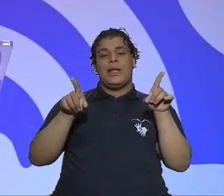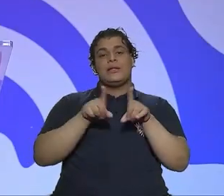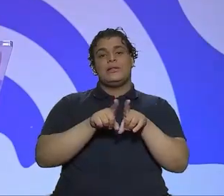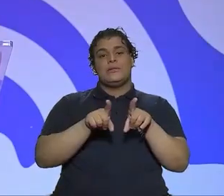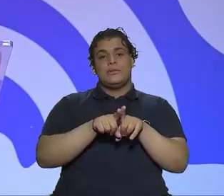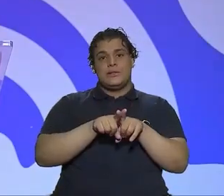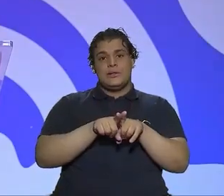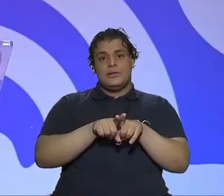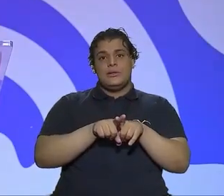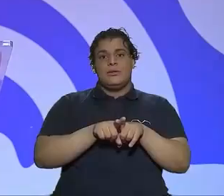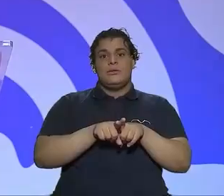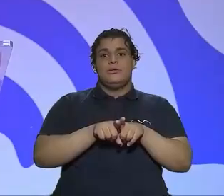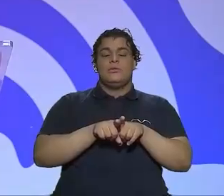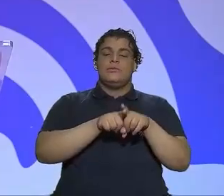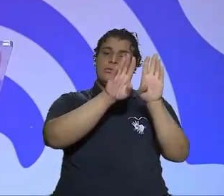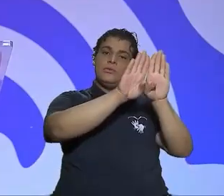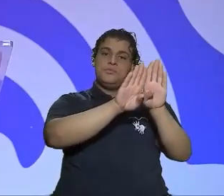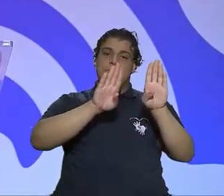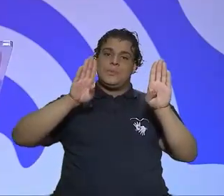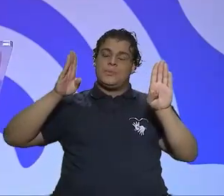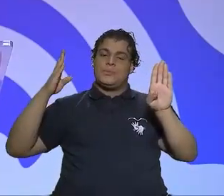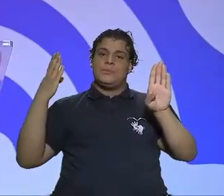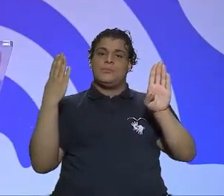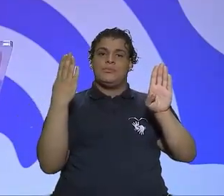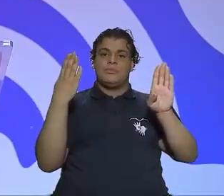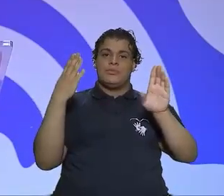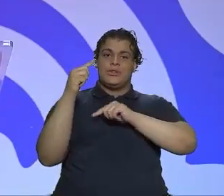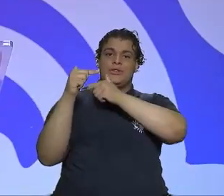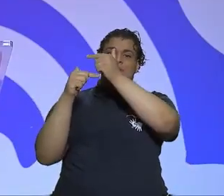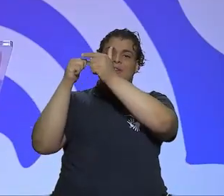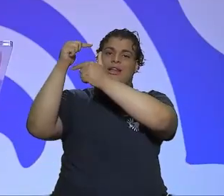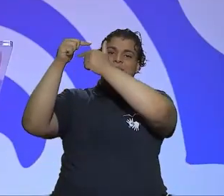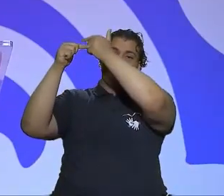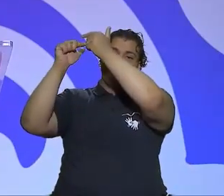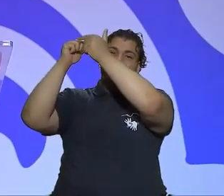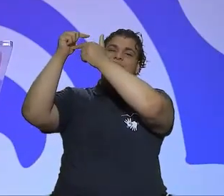mas também uma porta que se abre para trajetórias de vida.